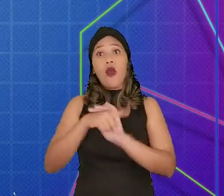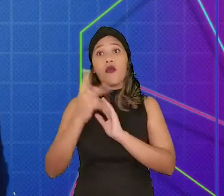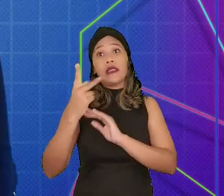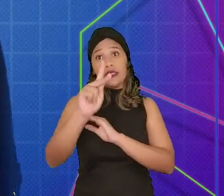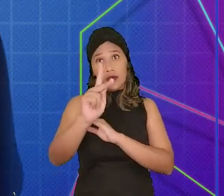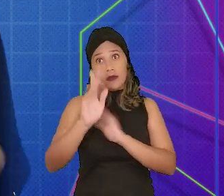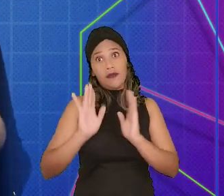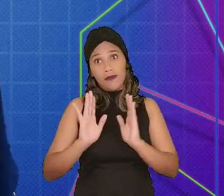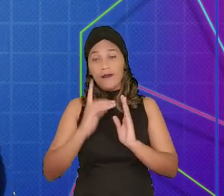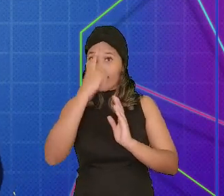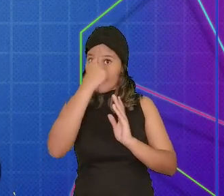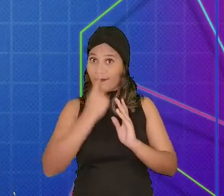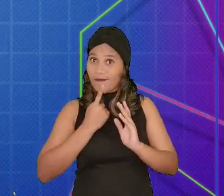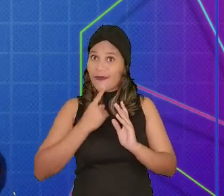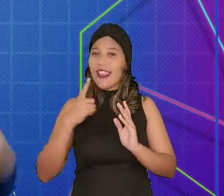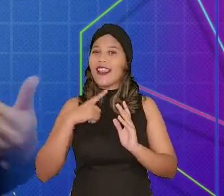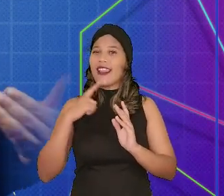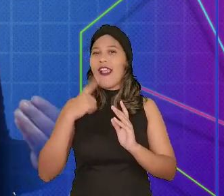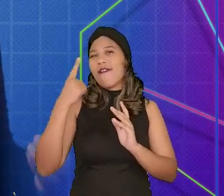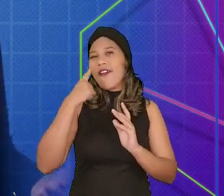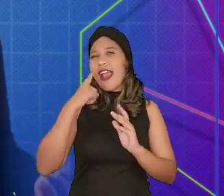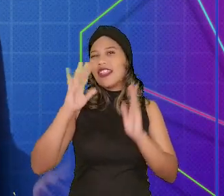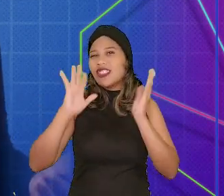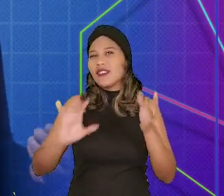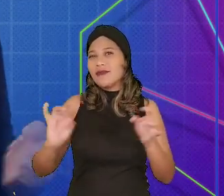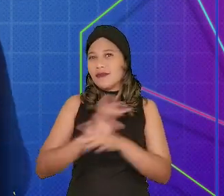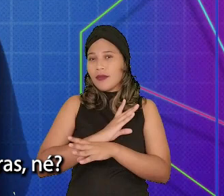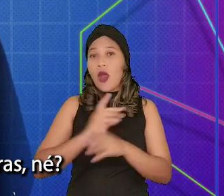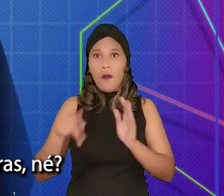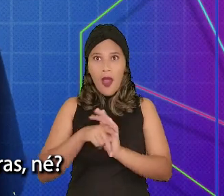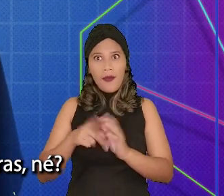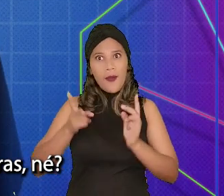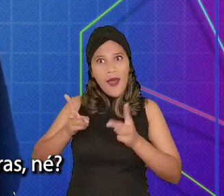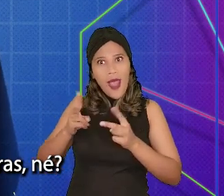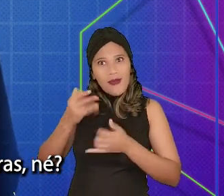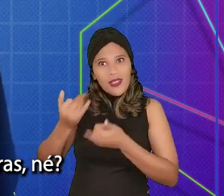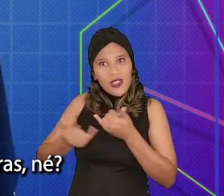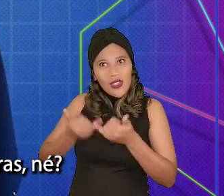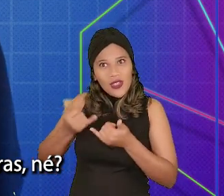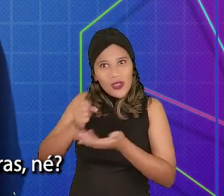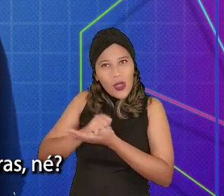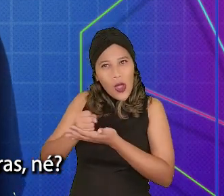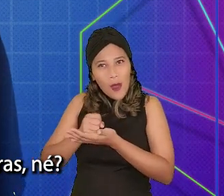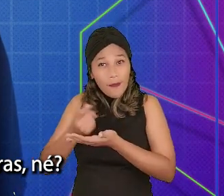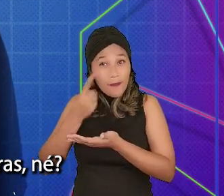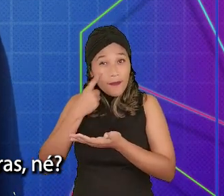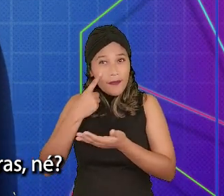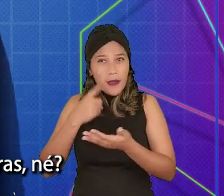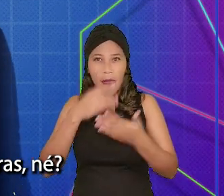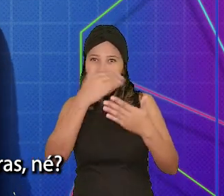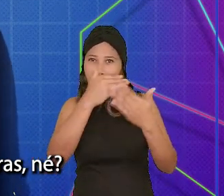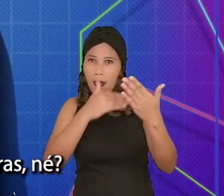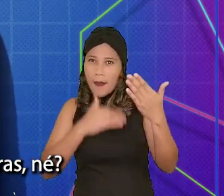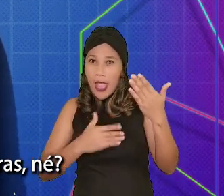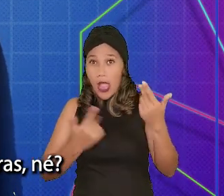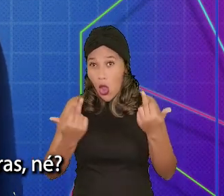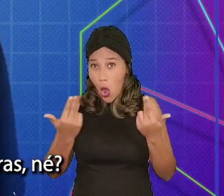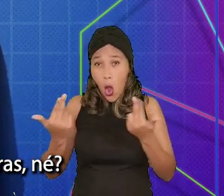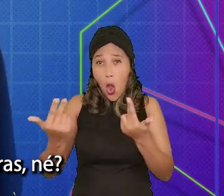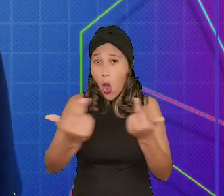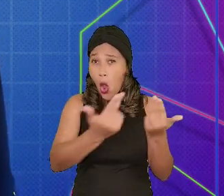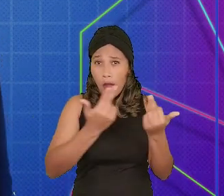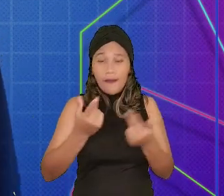do seu game. Na imagem, vocês estão vendo a pasta do Jokenpô. Percebem que é uma pasta com várias outras,